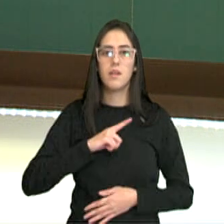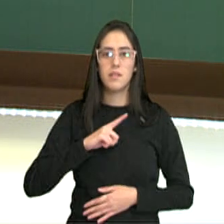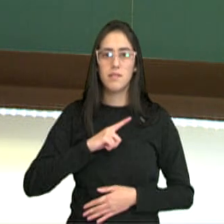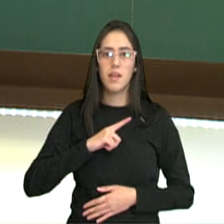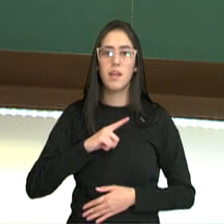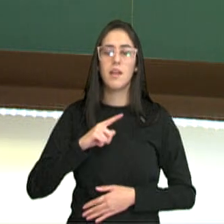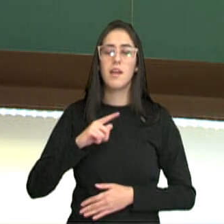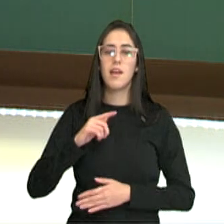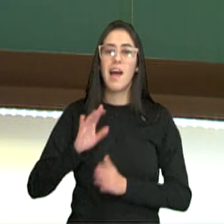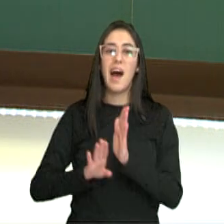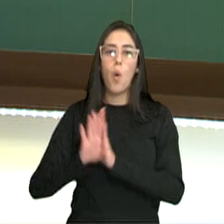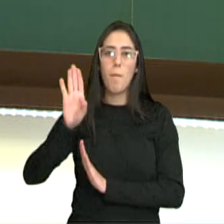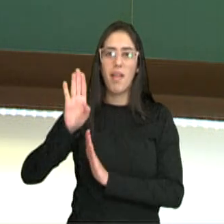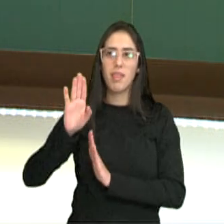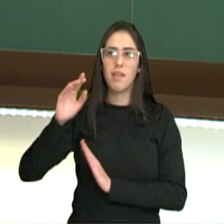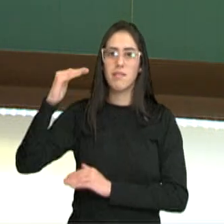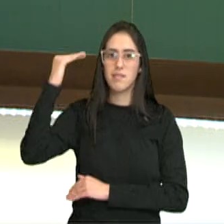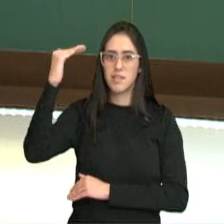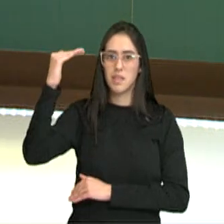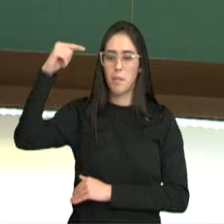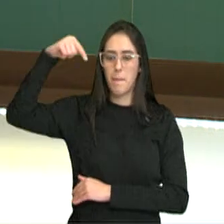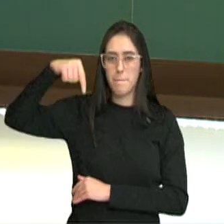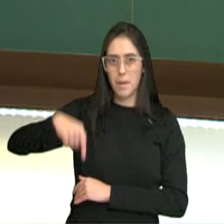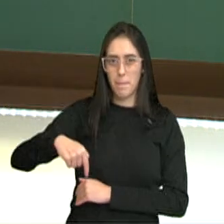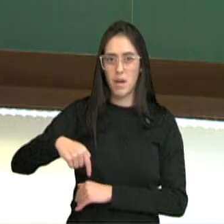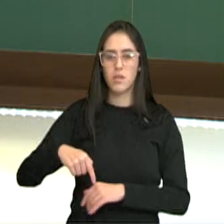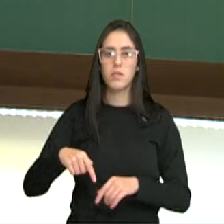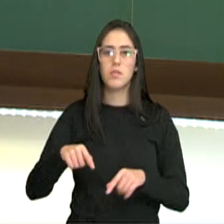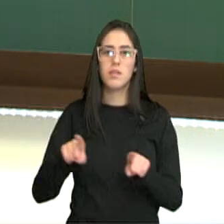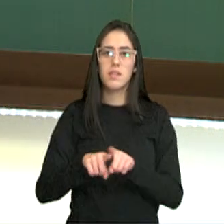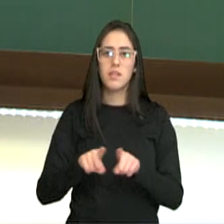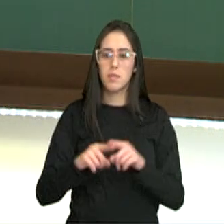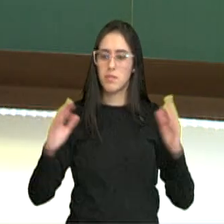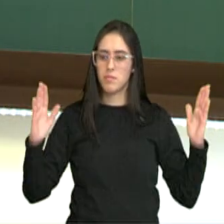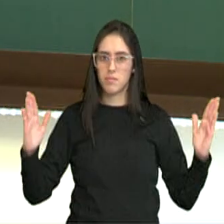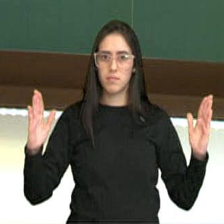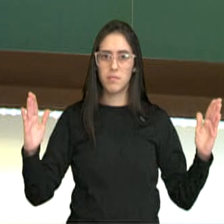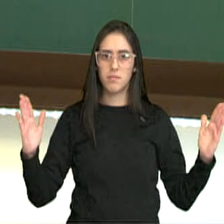para baixo e nos períodos, então, das extremidades para o centro.